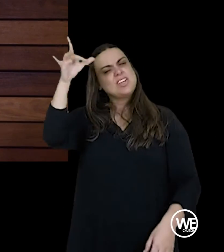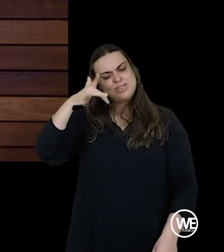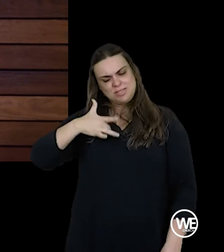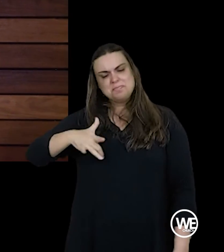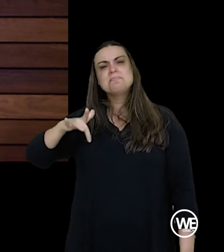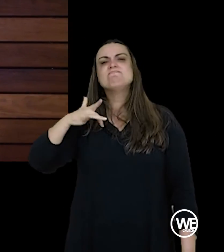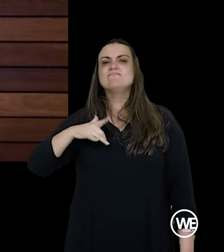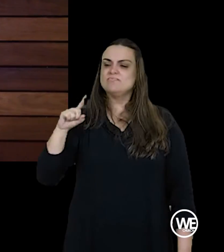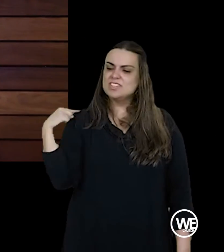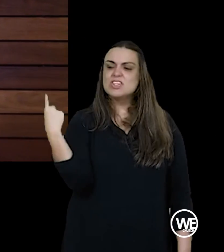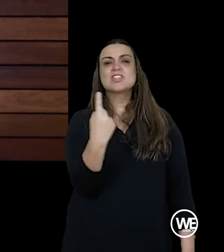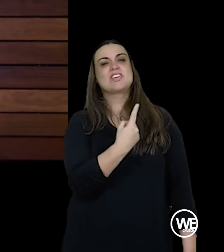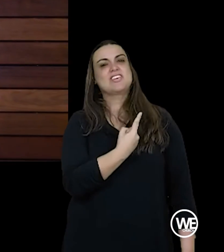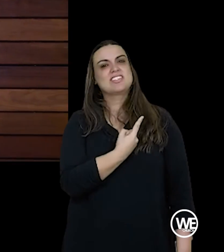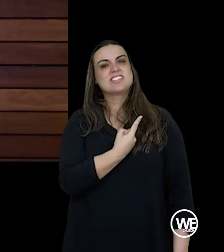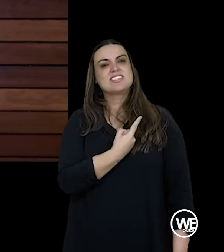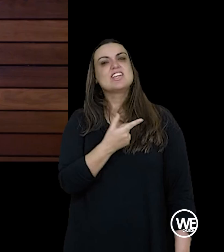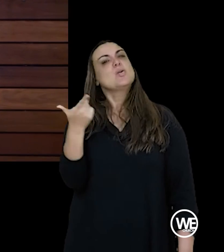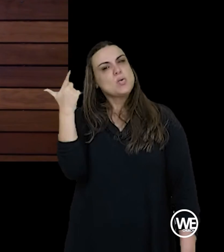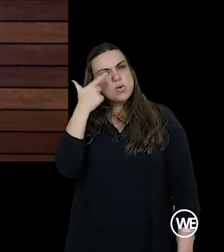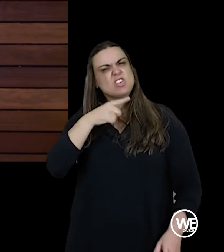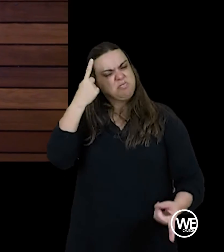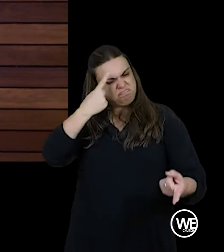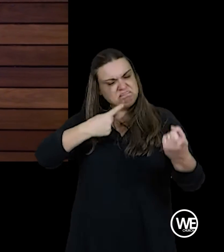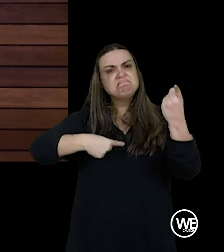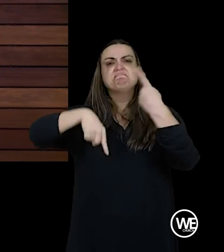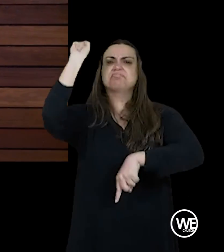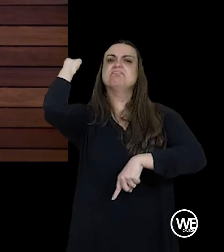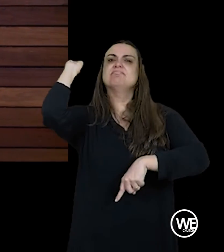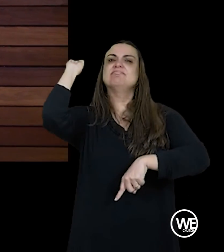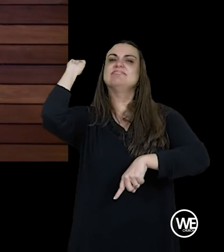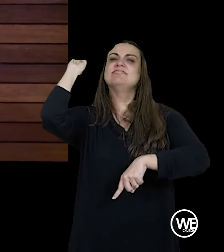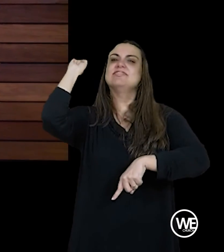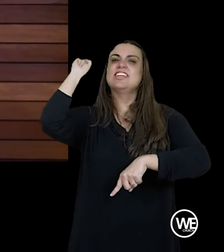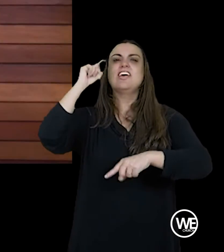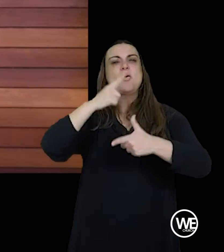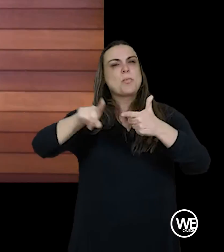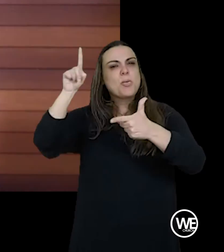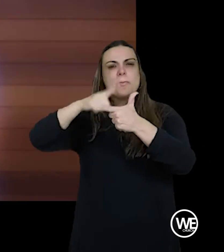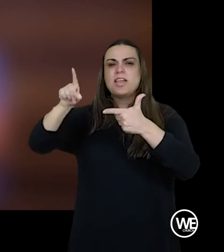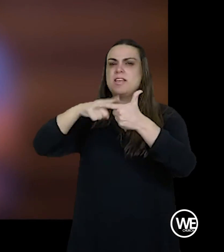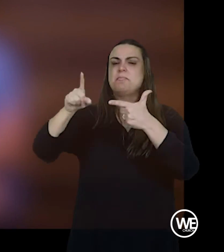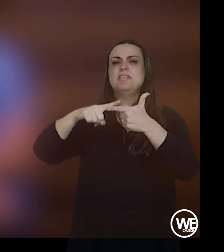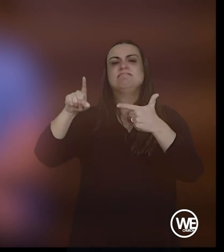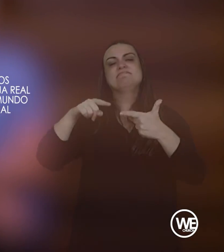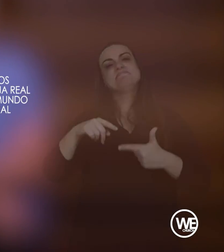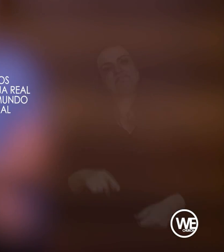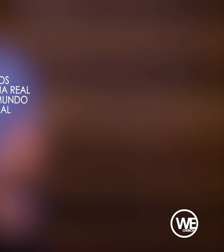misericórdia de todos nós e que a gente consiga ultrapassar todas as multidões que apareçam no nosso caminho.